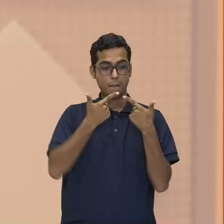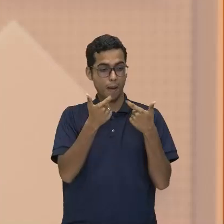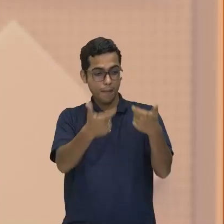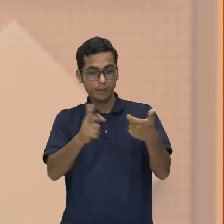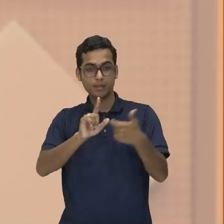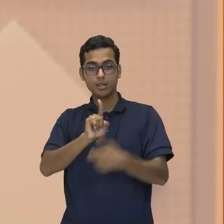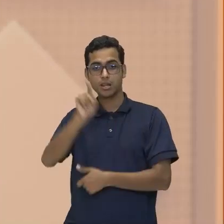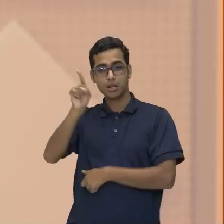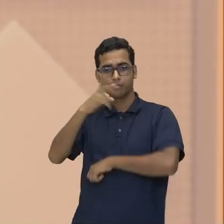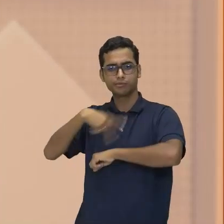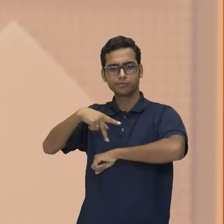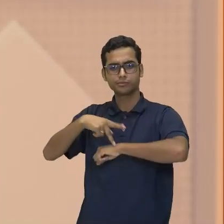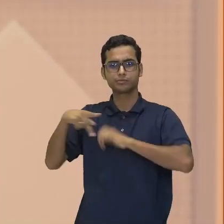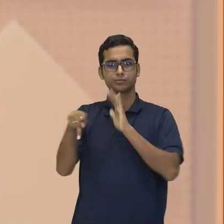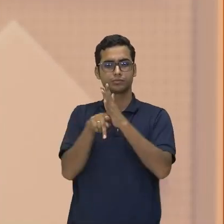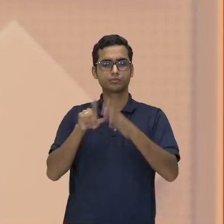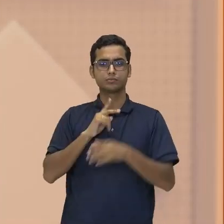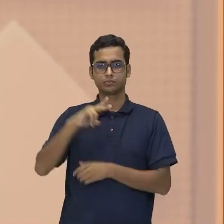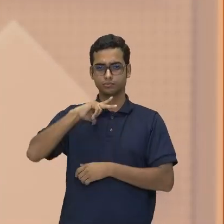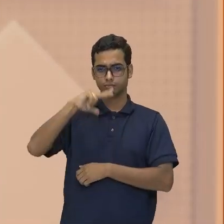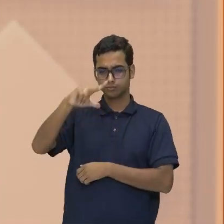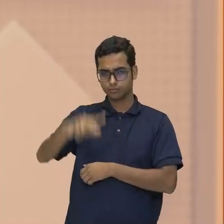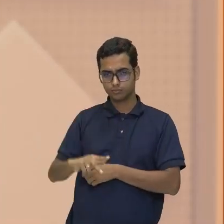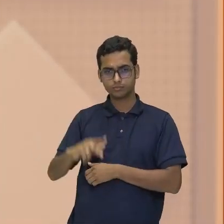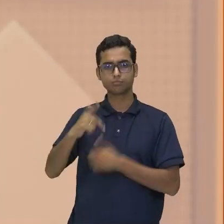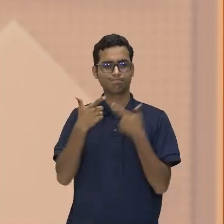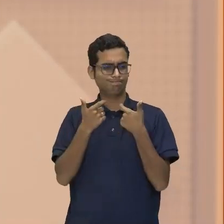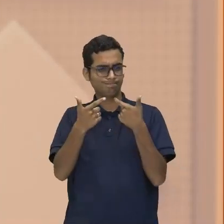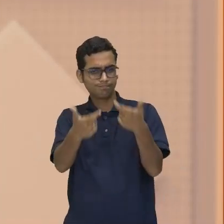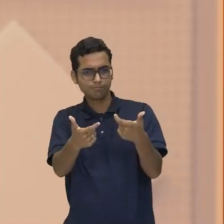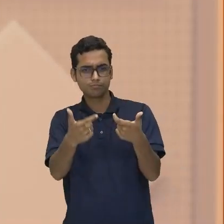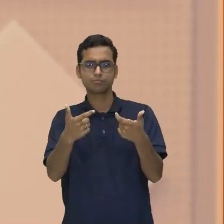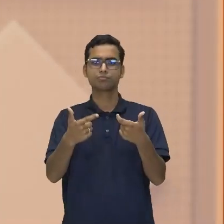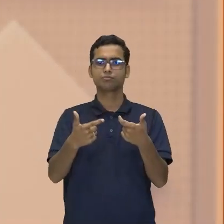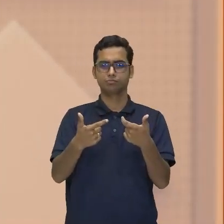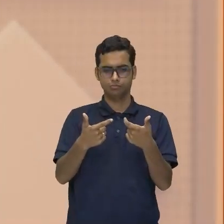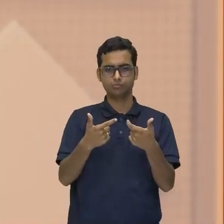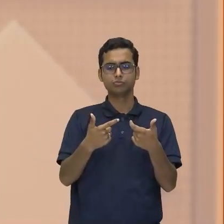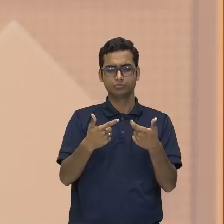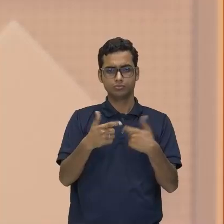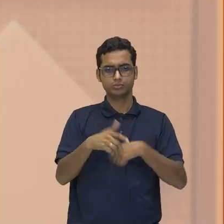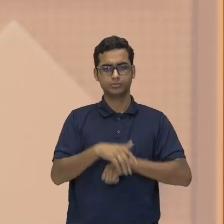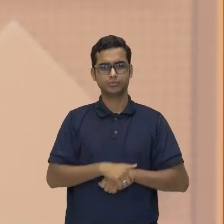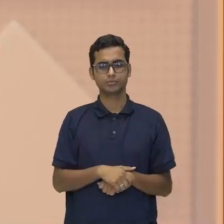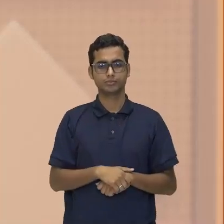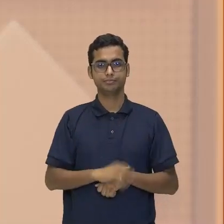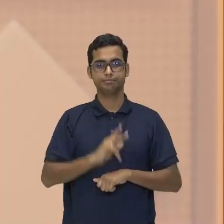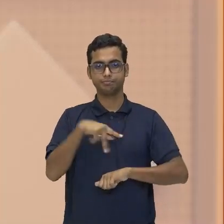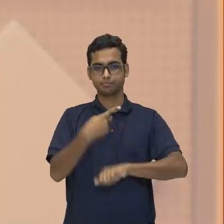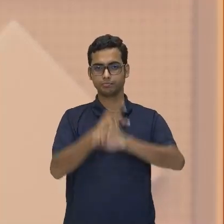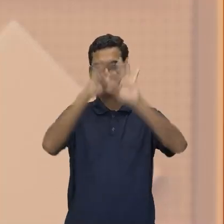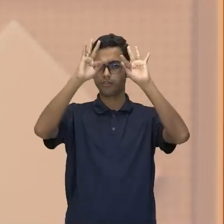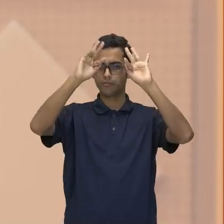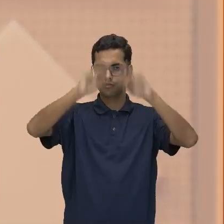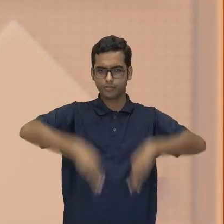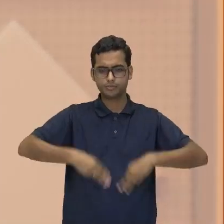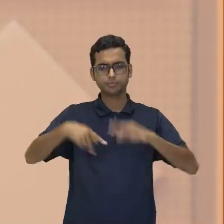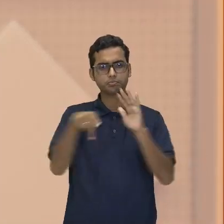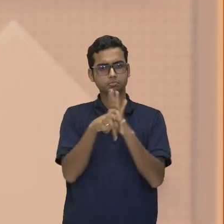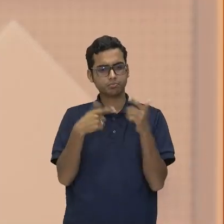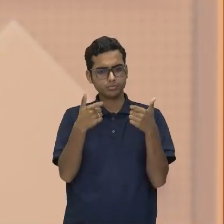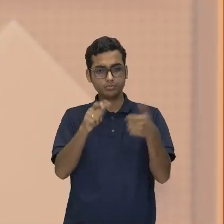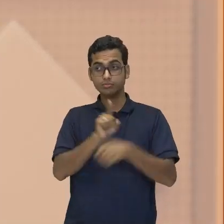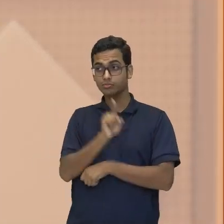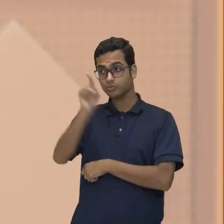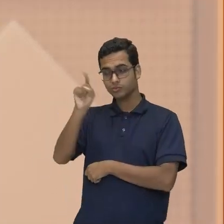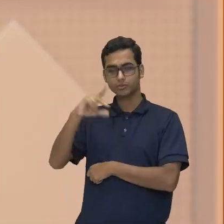entre os possíveis herdeiros que vão disputar o trono de Portugal. O fim desse conflito vai levar